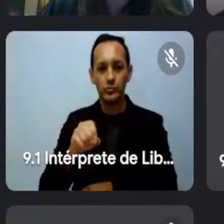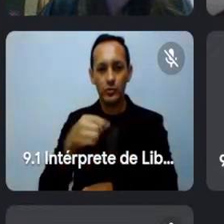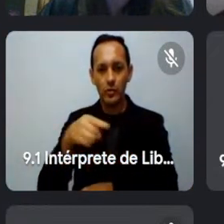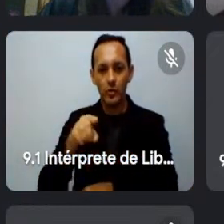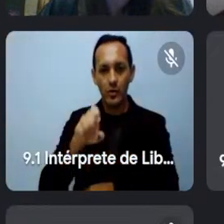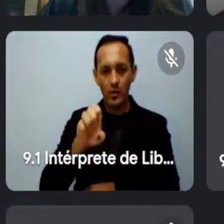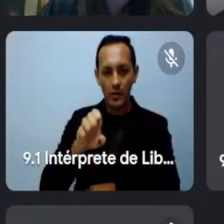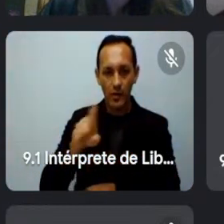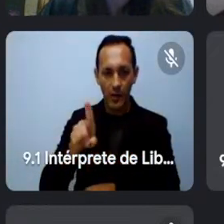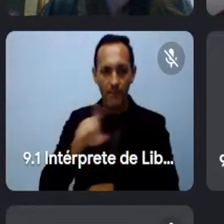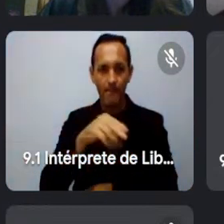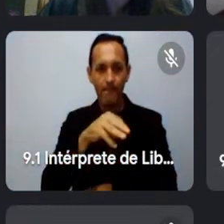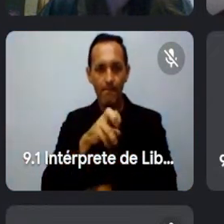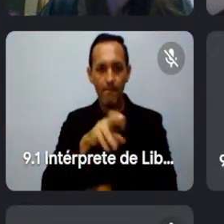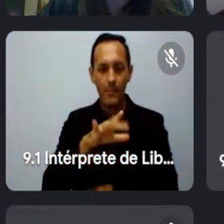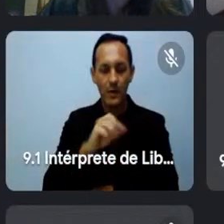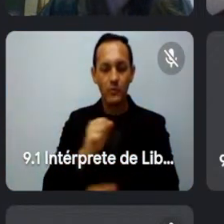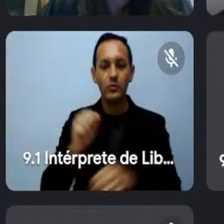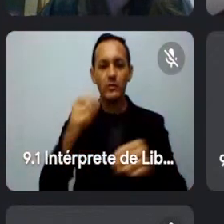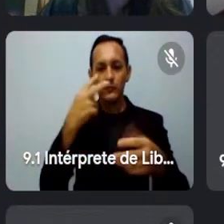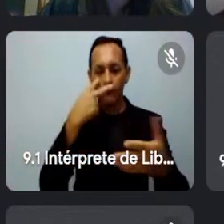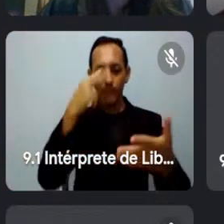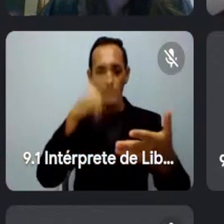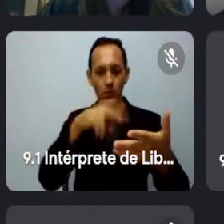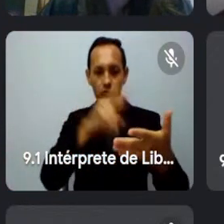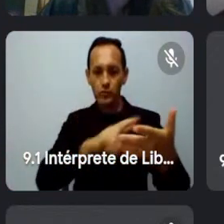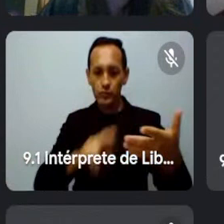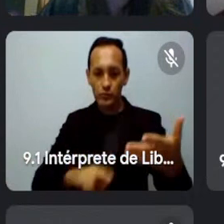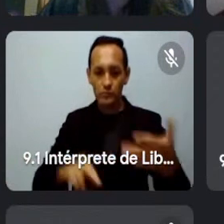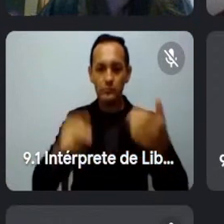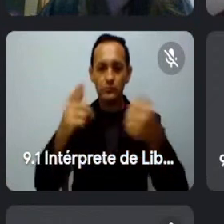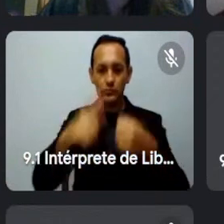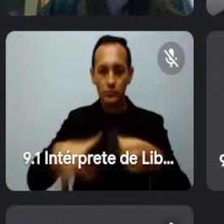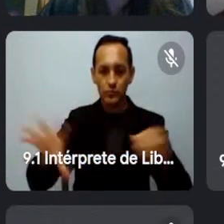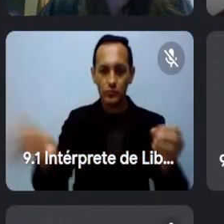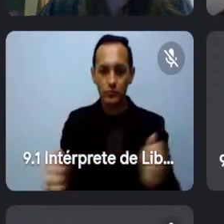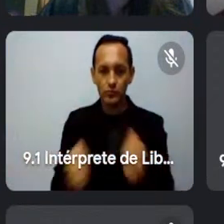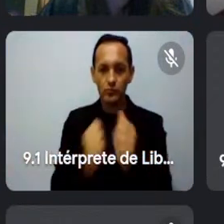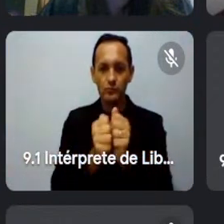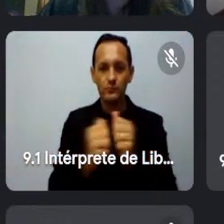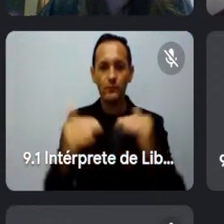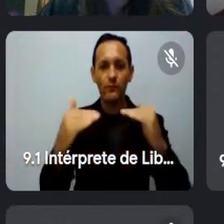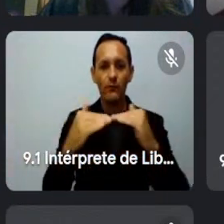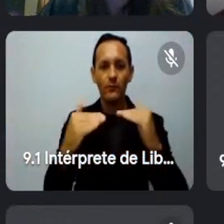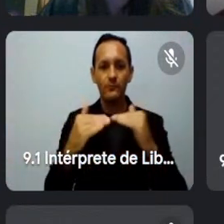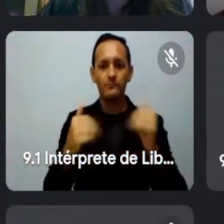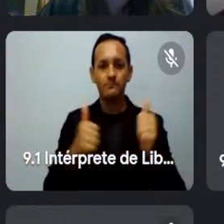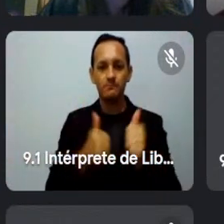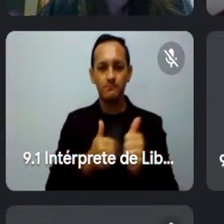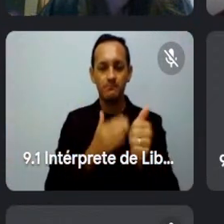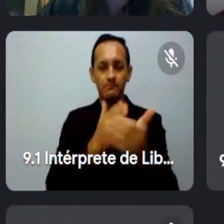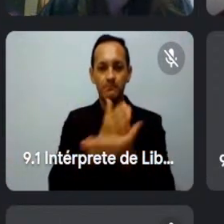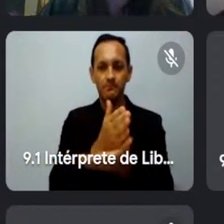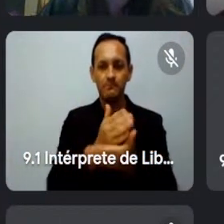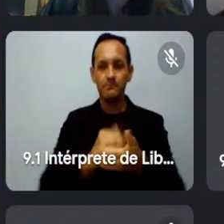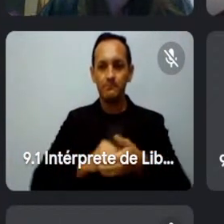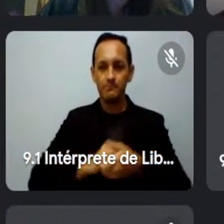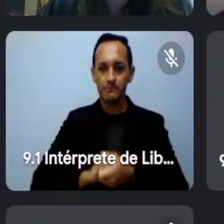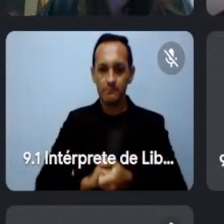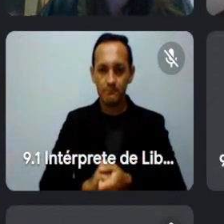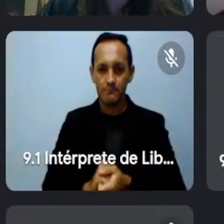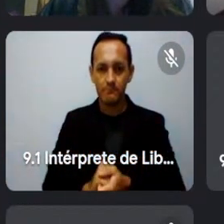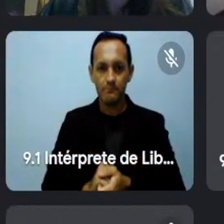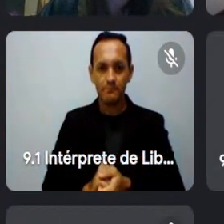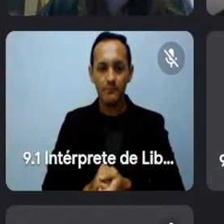também igualmente muito criterioso pegar sua Presidente efeito dos vagador